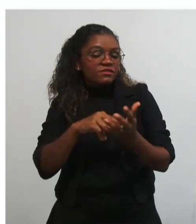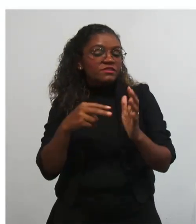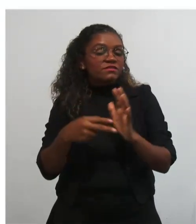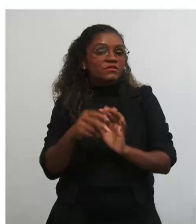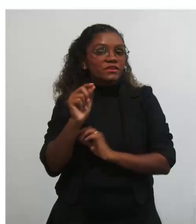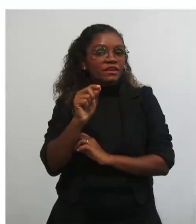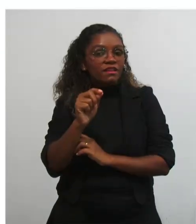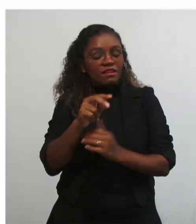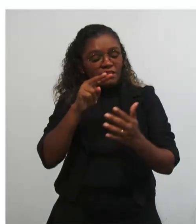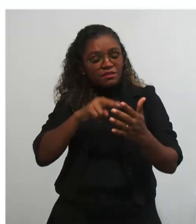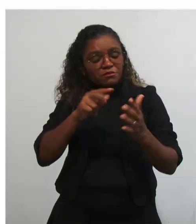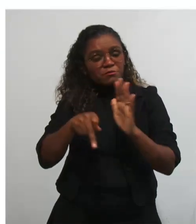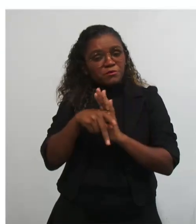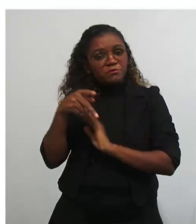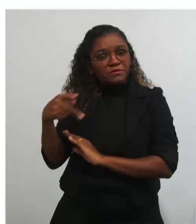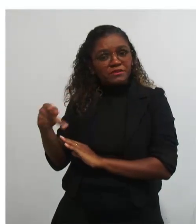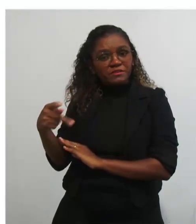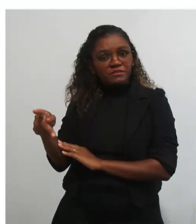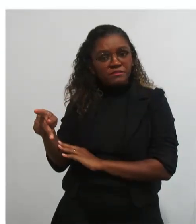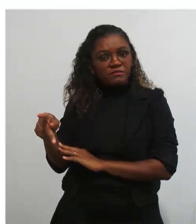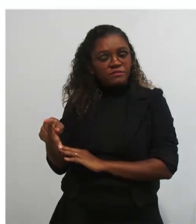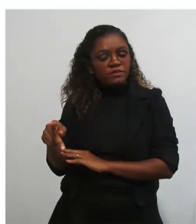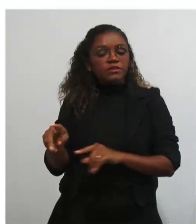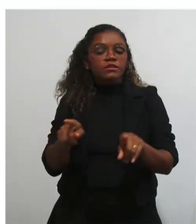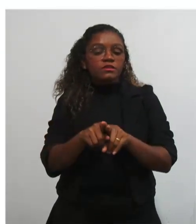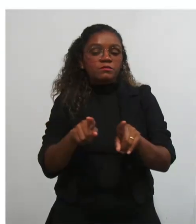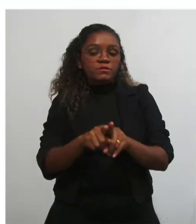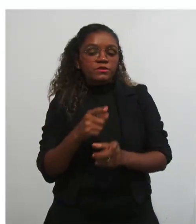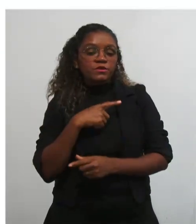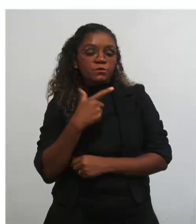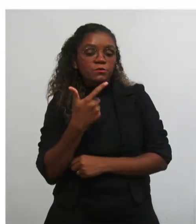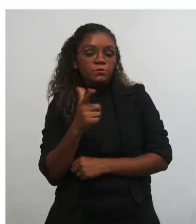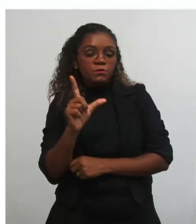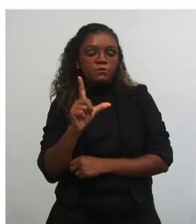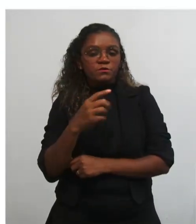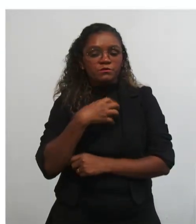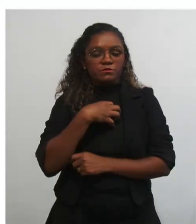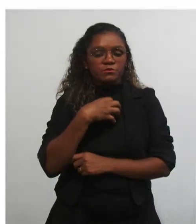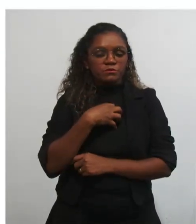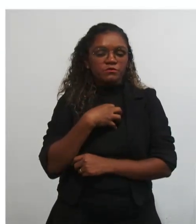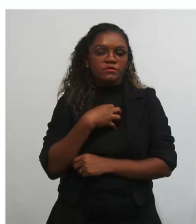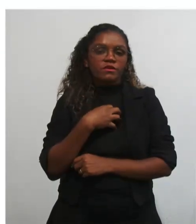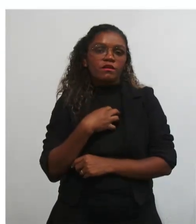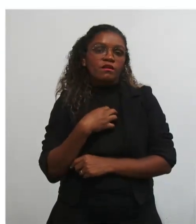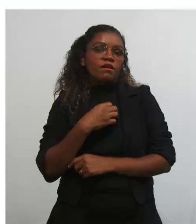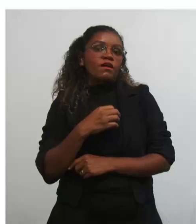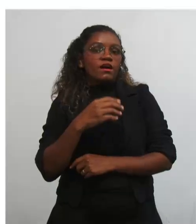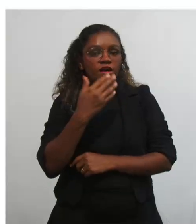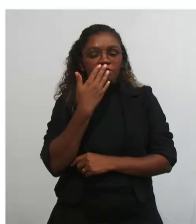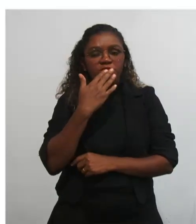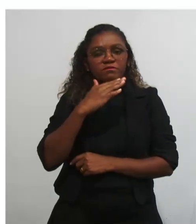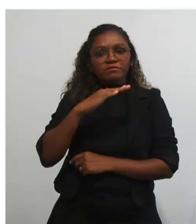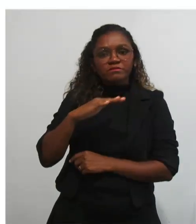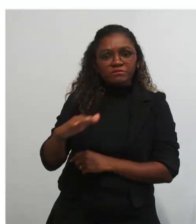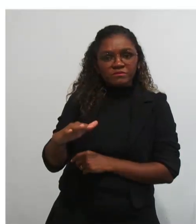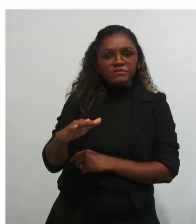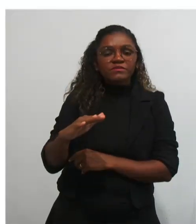Paulo Freire. E, no sentido mais restrito, podemos relacionar a leitura à alfabetização,